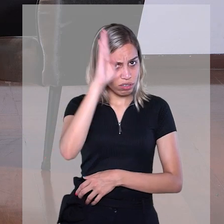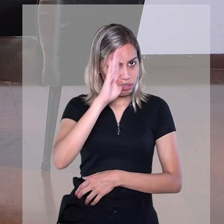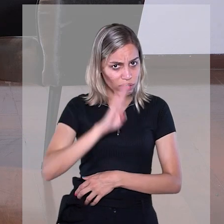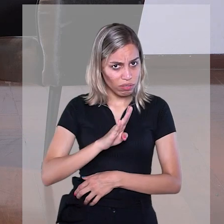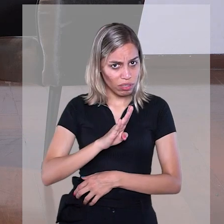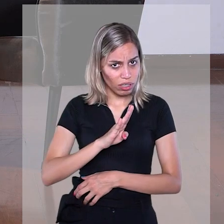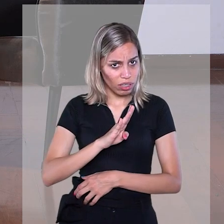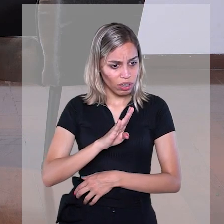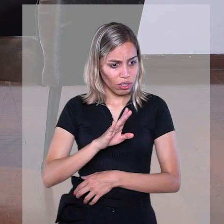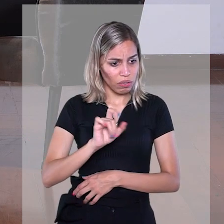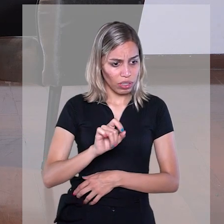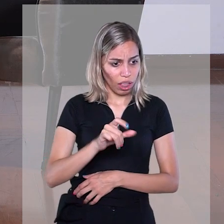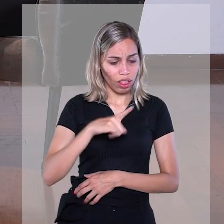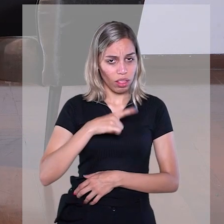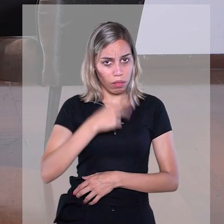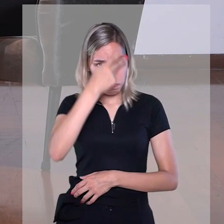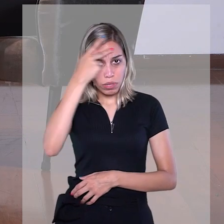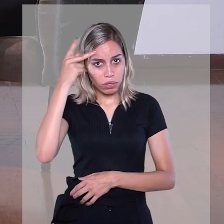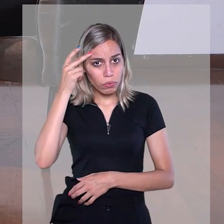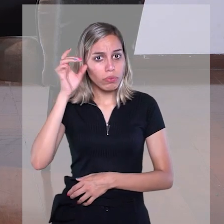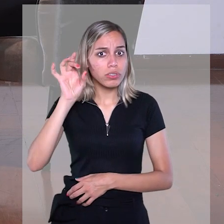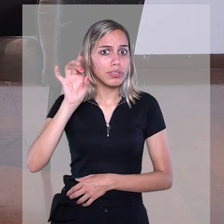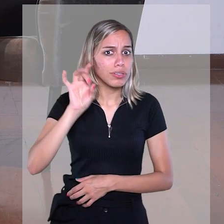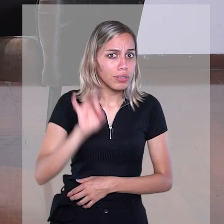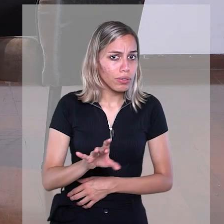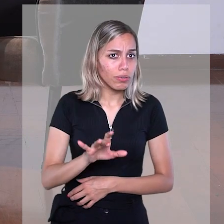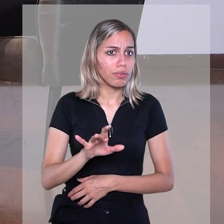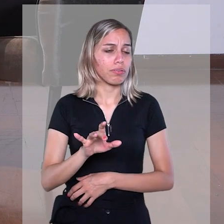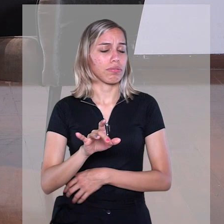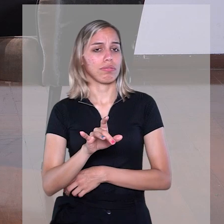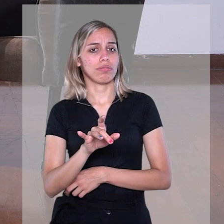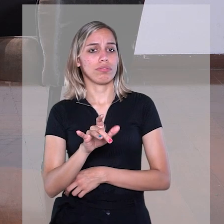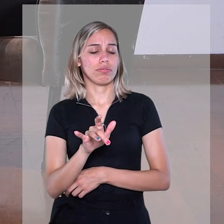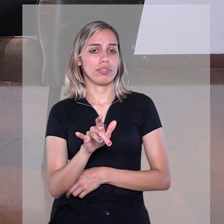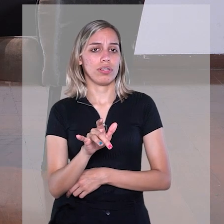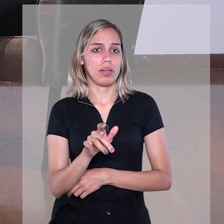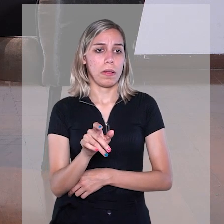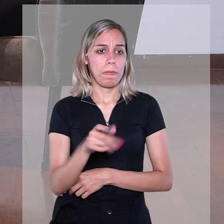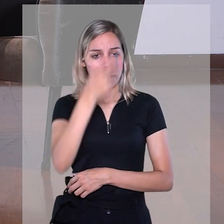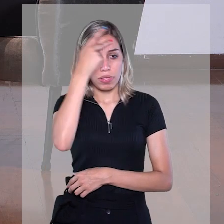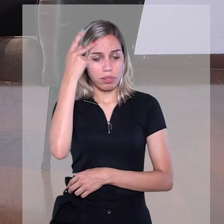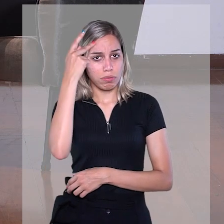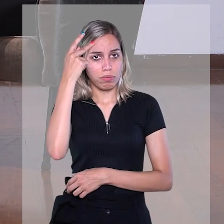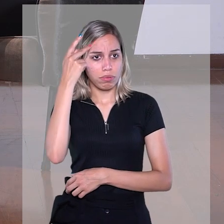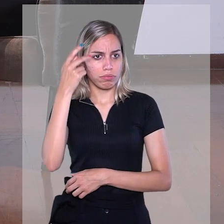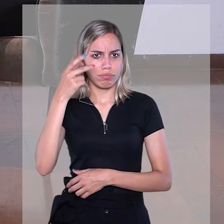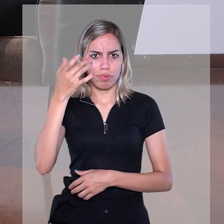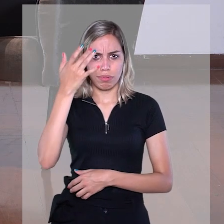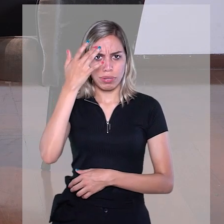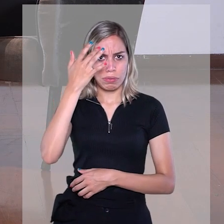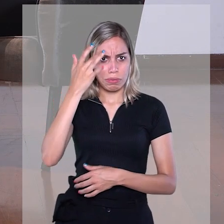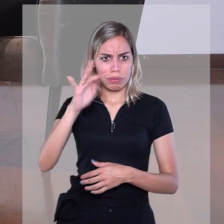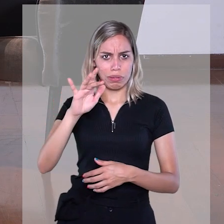analfabetos, né? Funcionais. Um país em que um presidente que não completa uma frase com começo, meio e